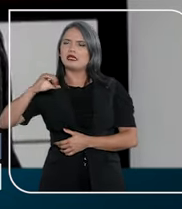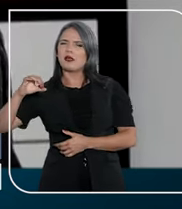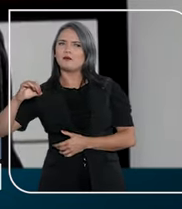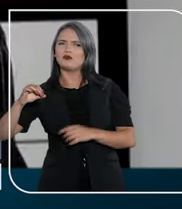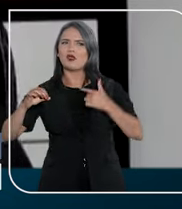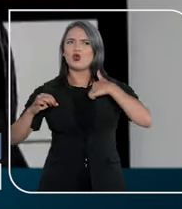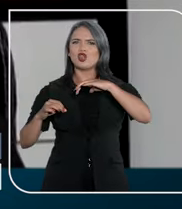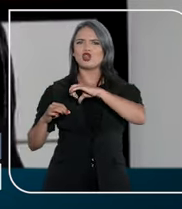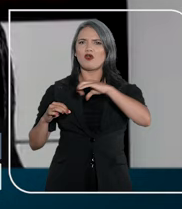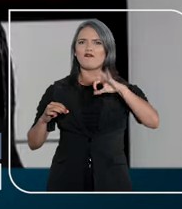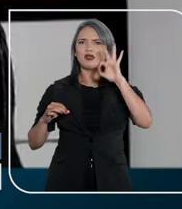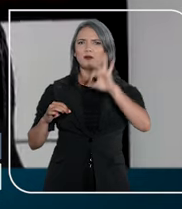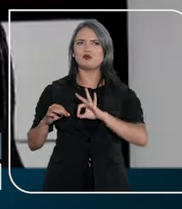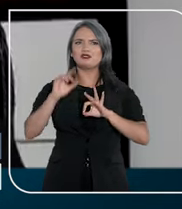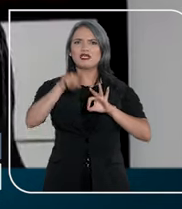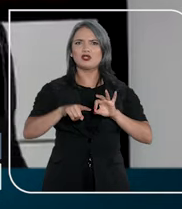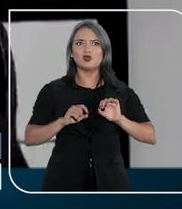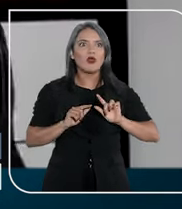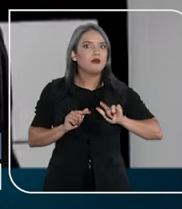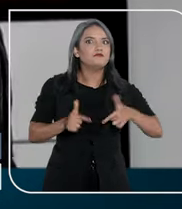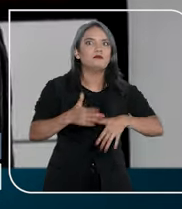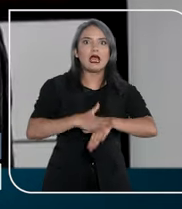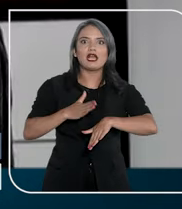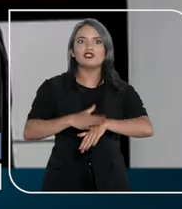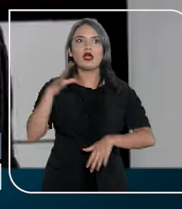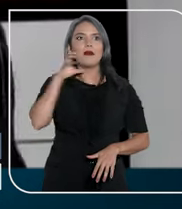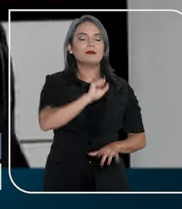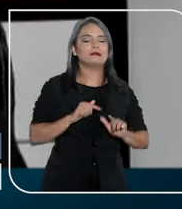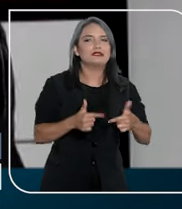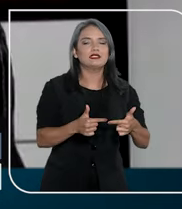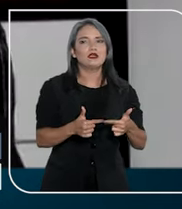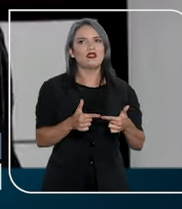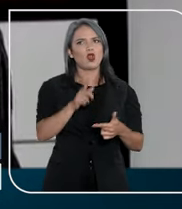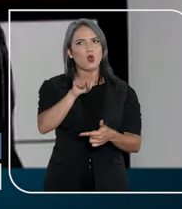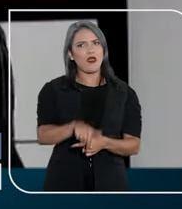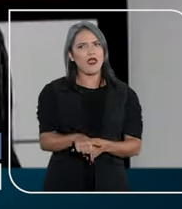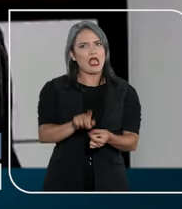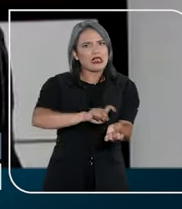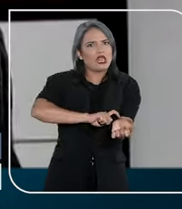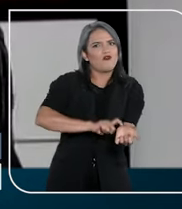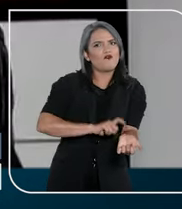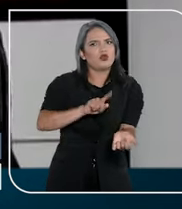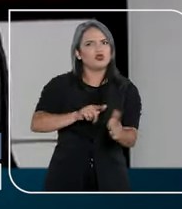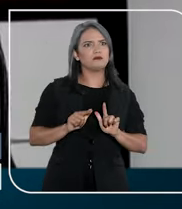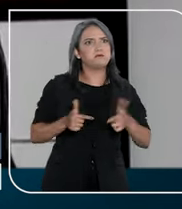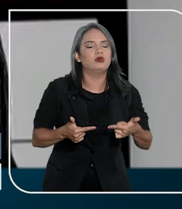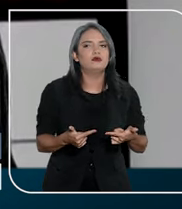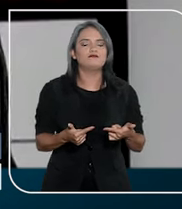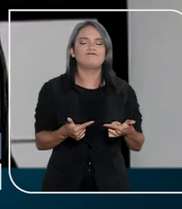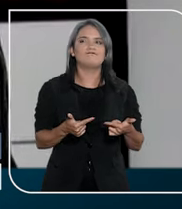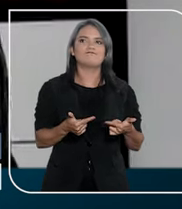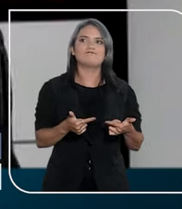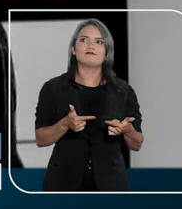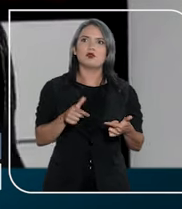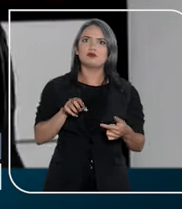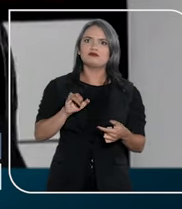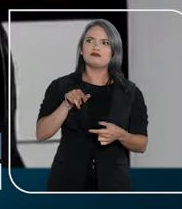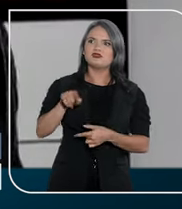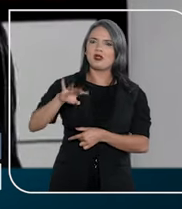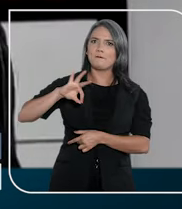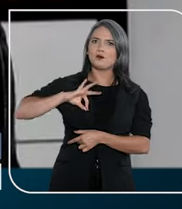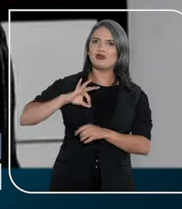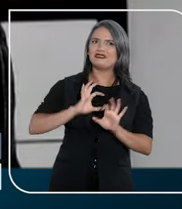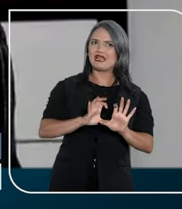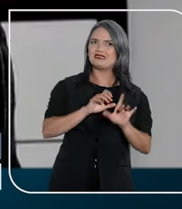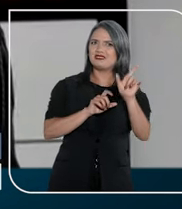pessoa manifestamente impulsiva e muito agressiva. Isso pode dar um problema, sim, para o poder público, porque é uma pessoa que